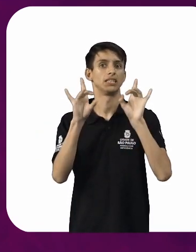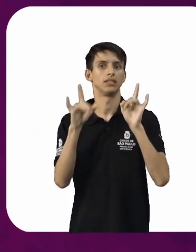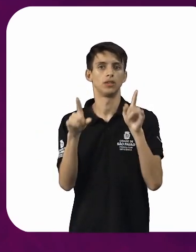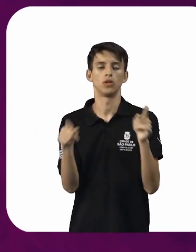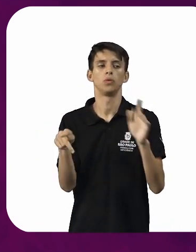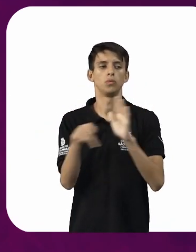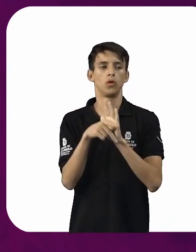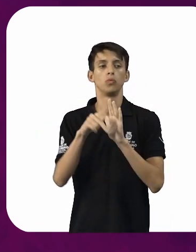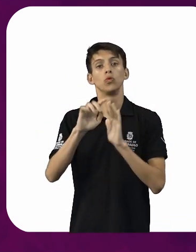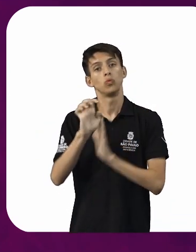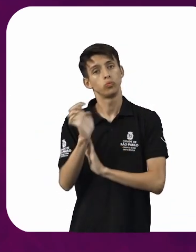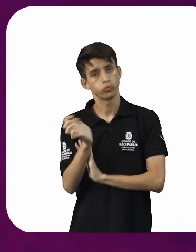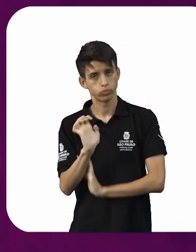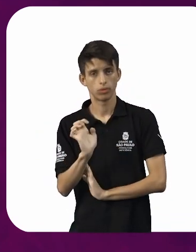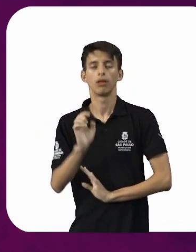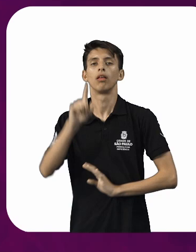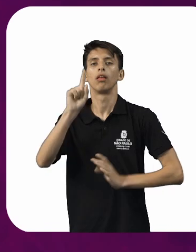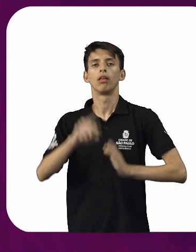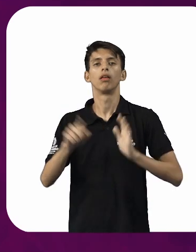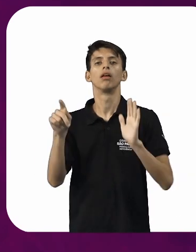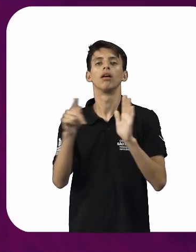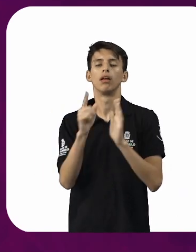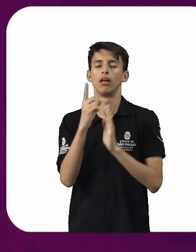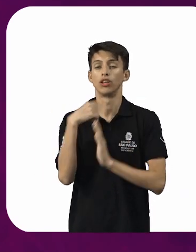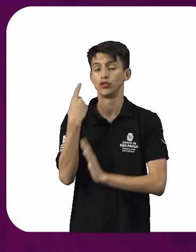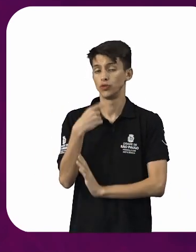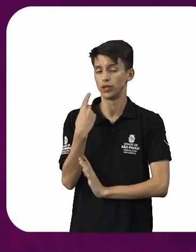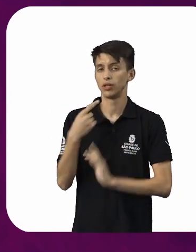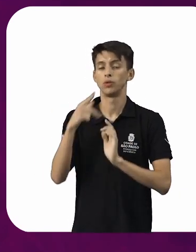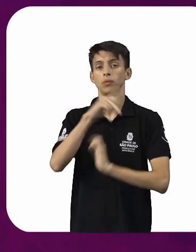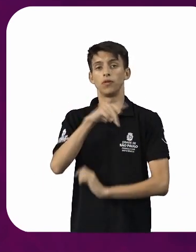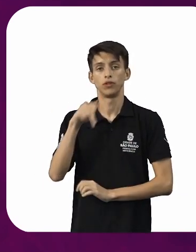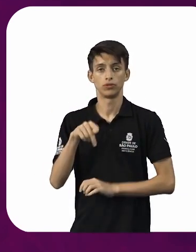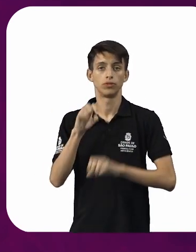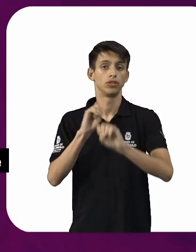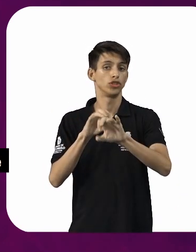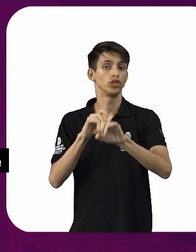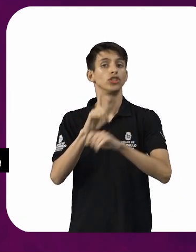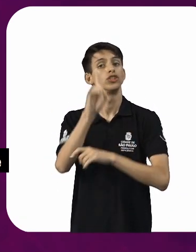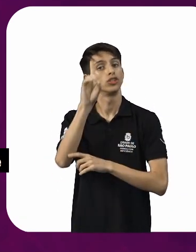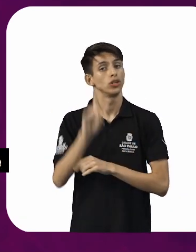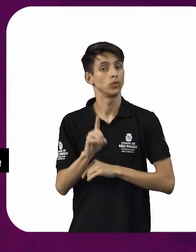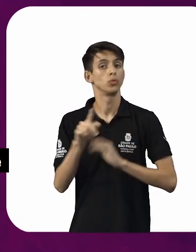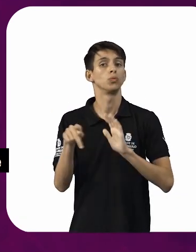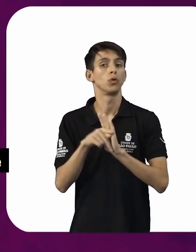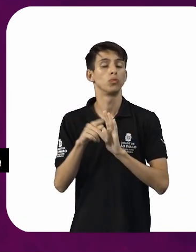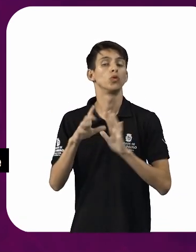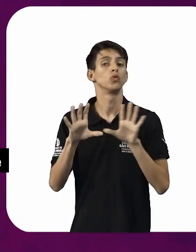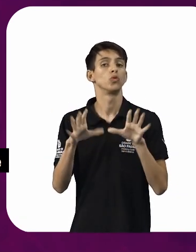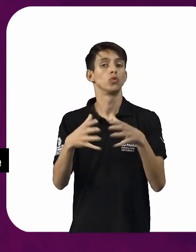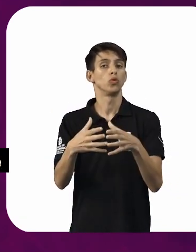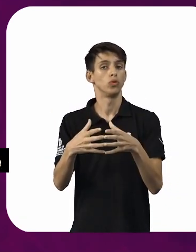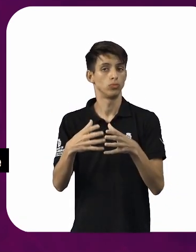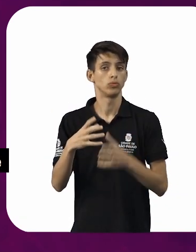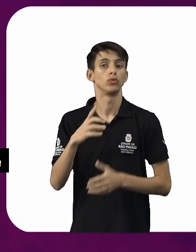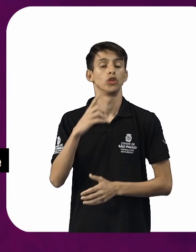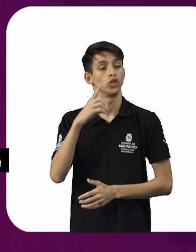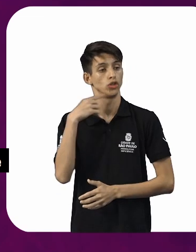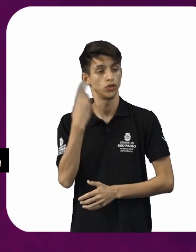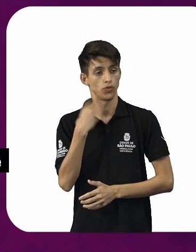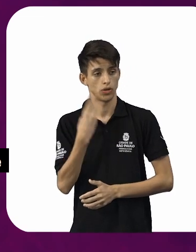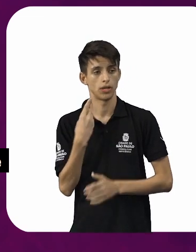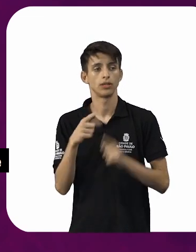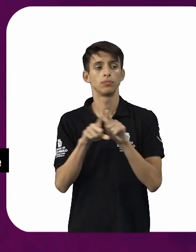também especialista em Direito Homoafetivo. É advogado e professor universitário, diretor-presidente do Grupo de Advogados